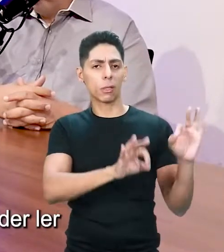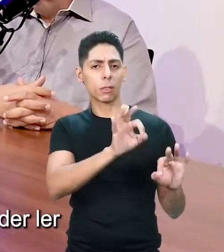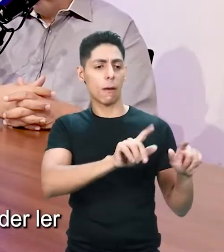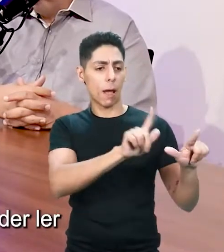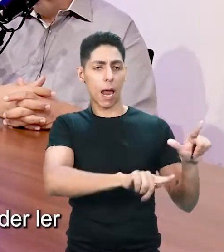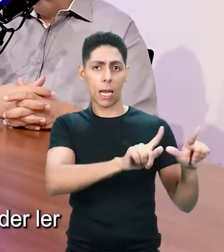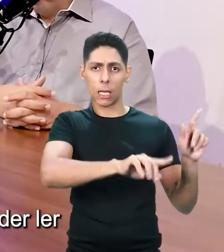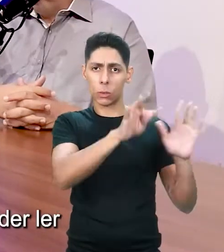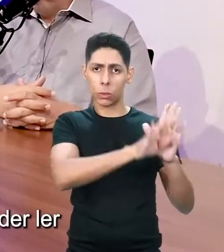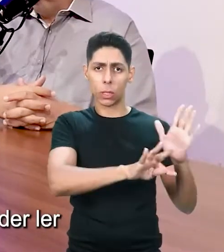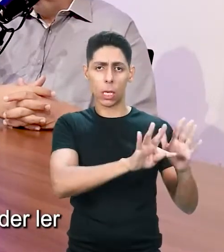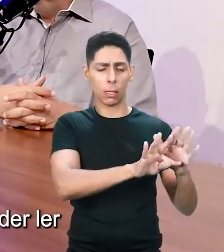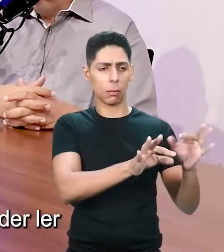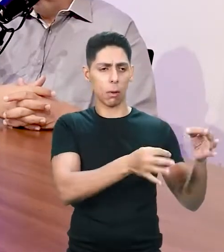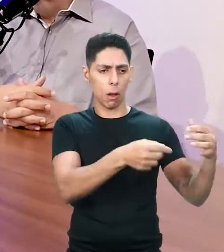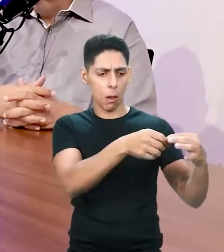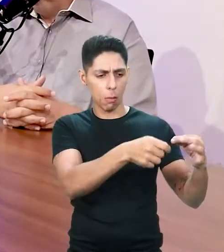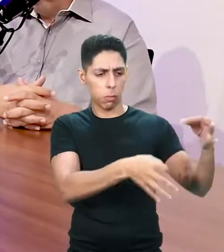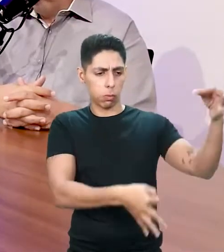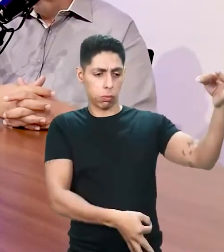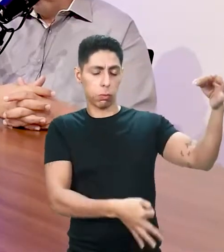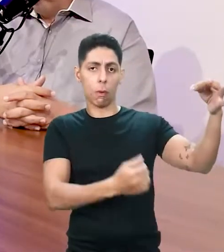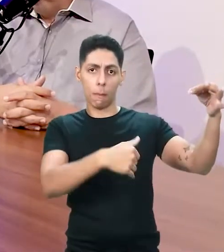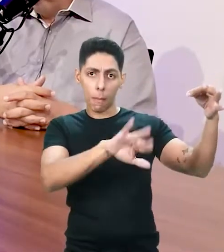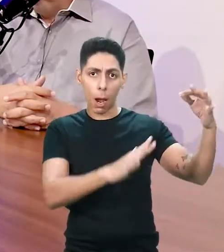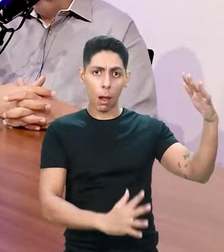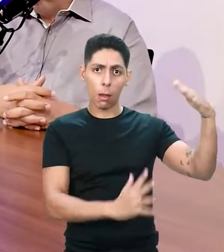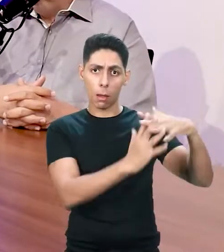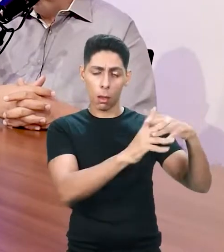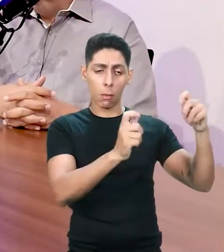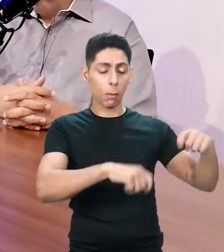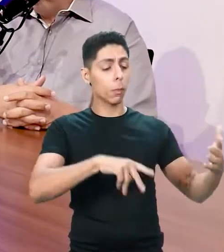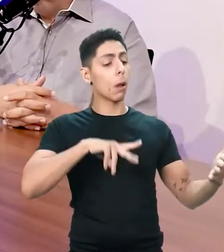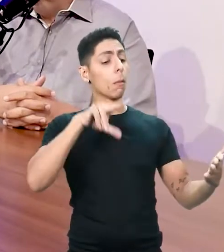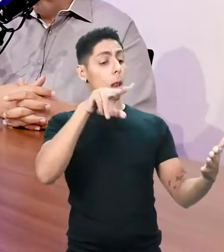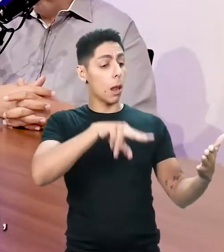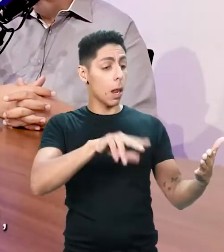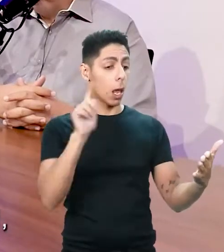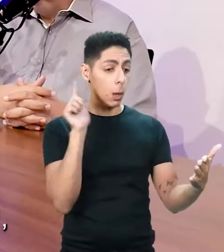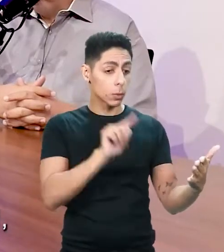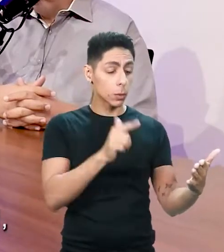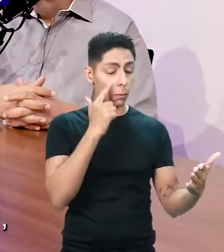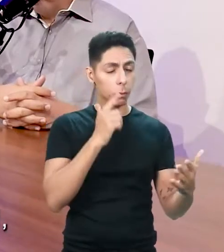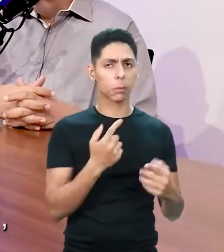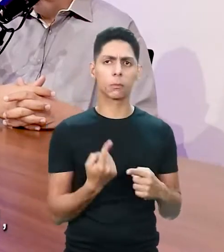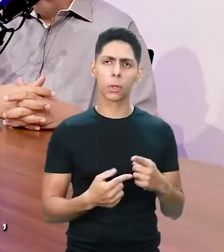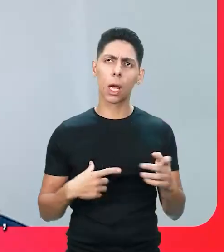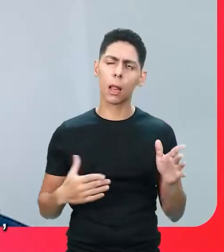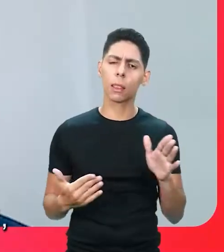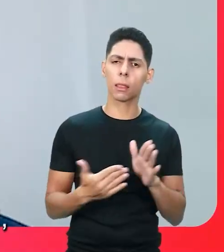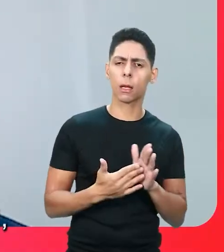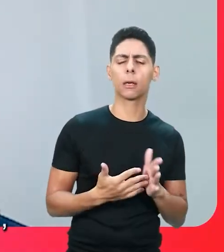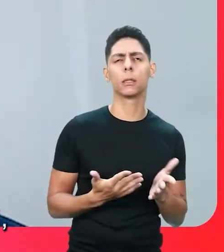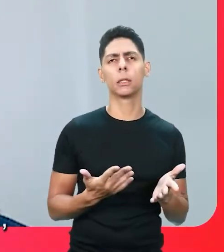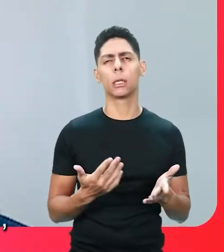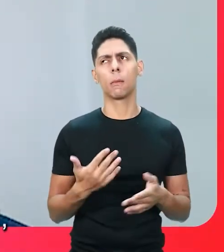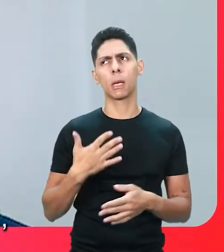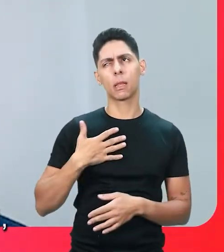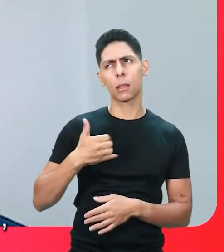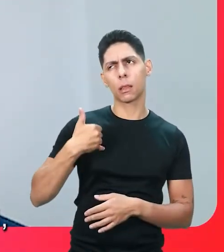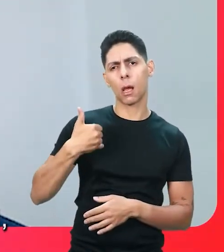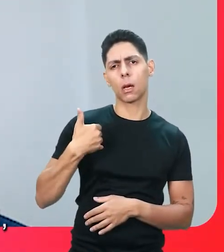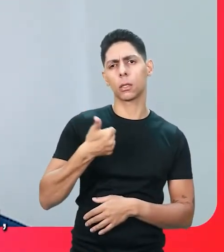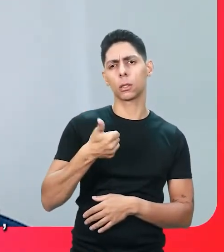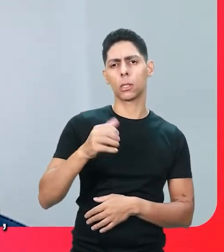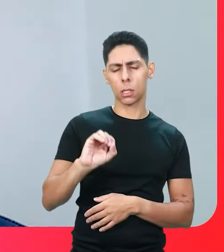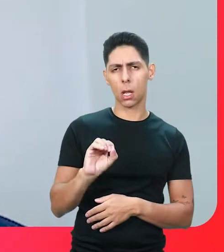mão, escreviam à mão as letras para eu poder ler, porque até os meus 72, até os meus 10 anos de